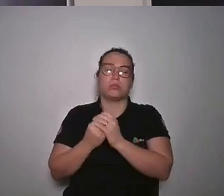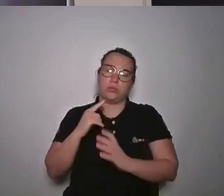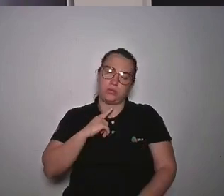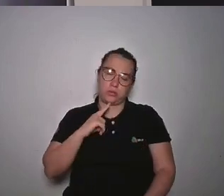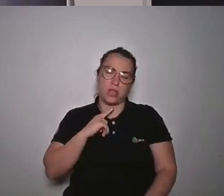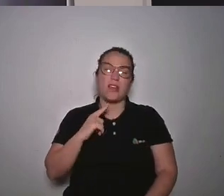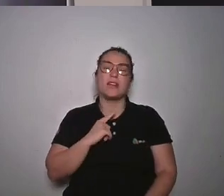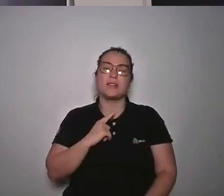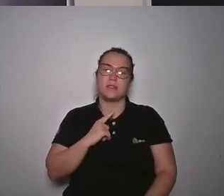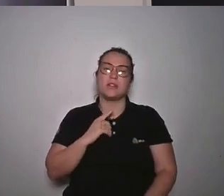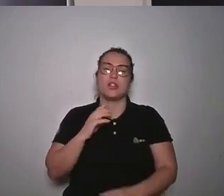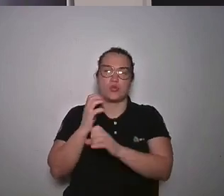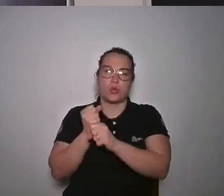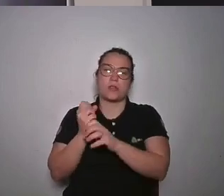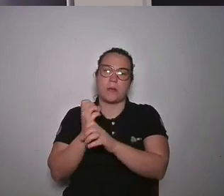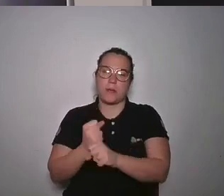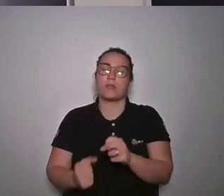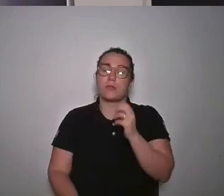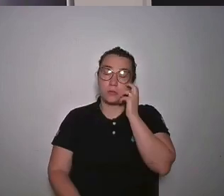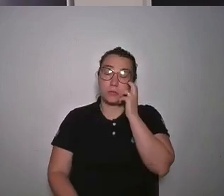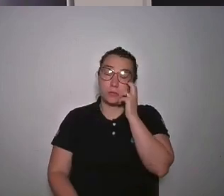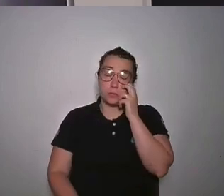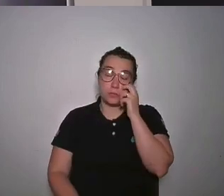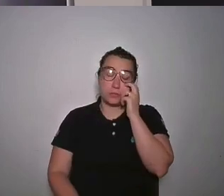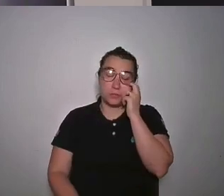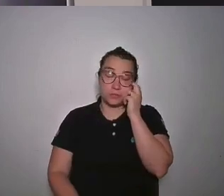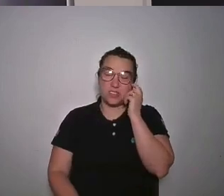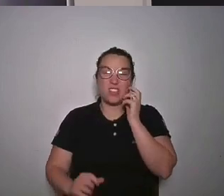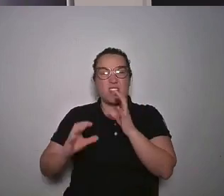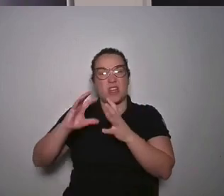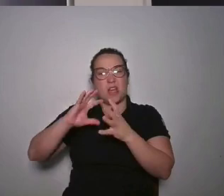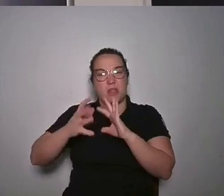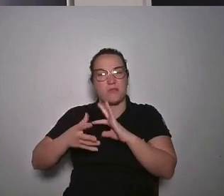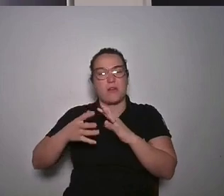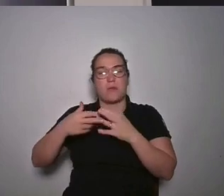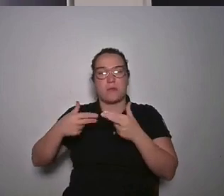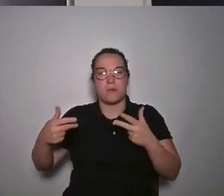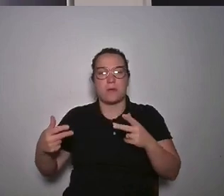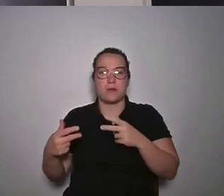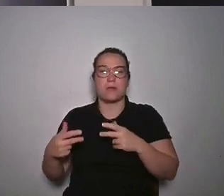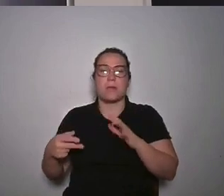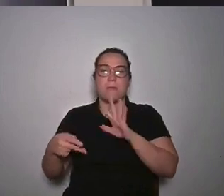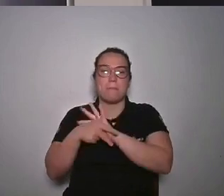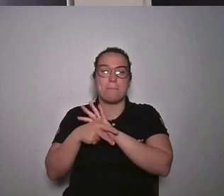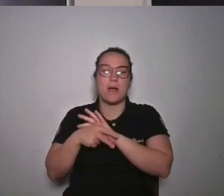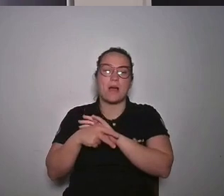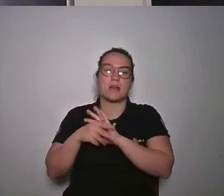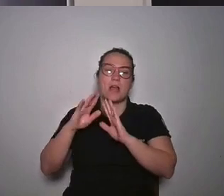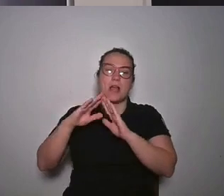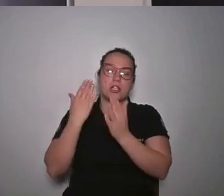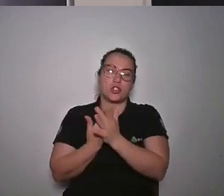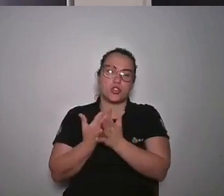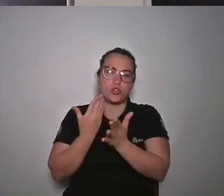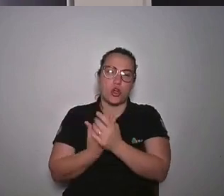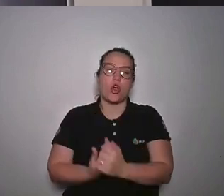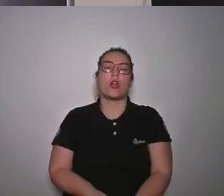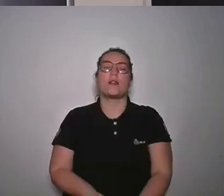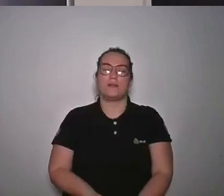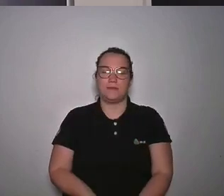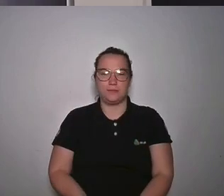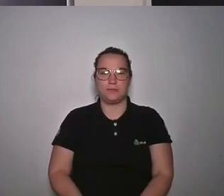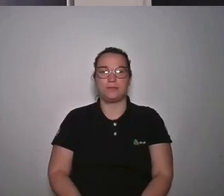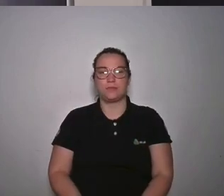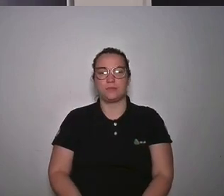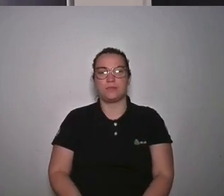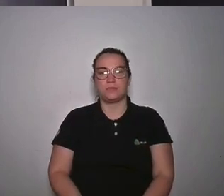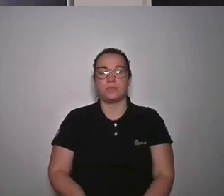inclusos dentro do orçamento. Construção, reforma e ampliação de bens do ativo imobilizado para as escolas, porque